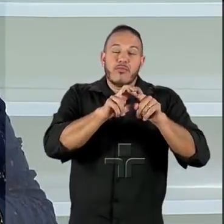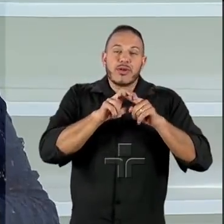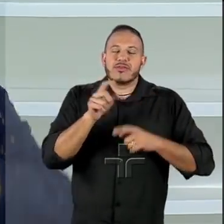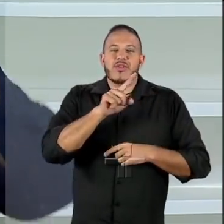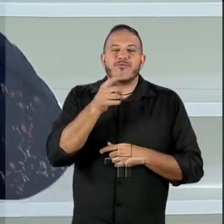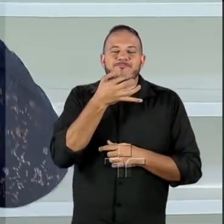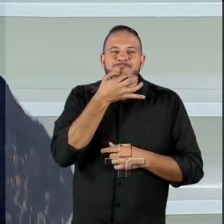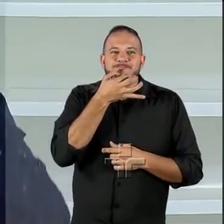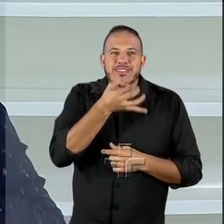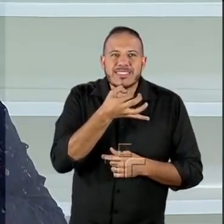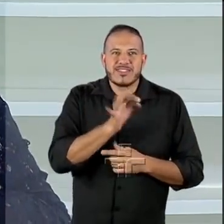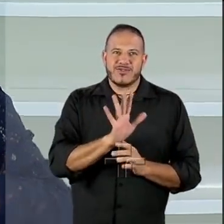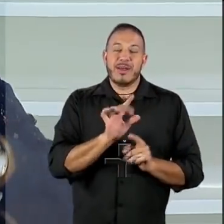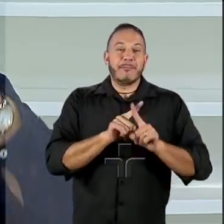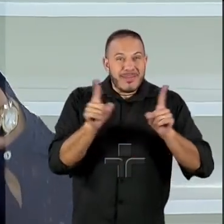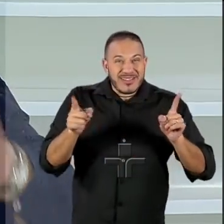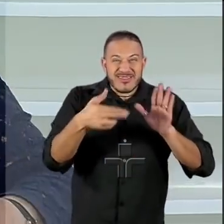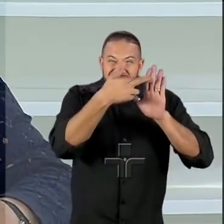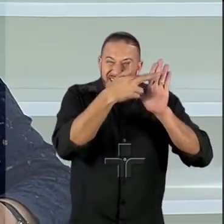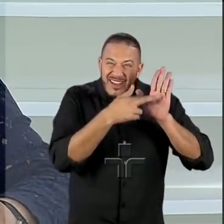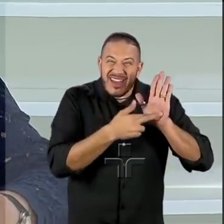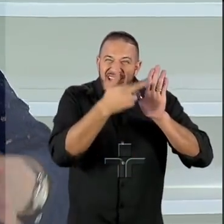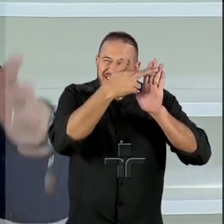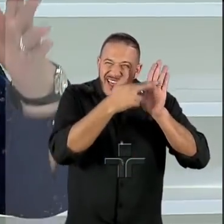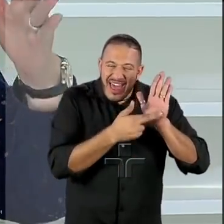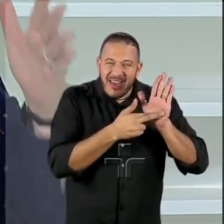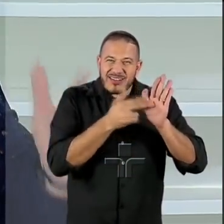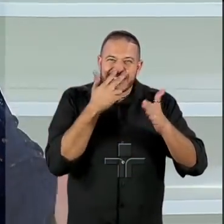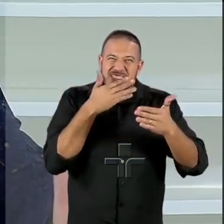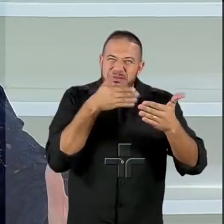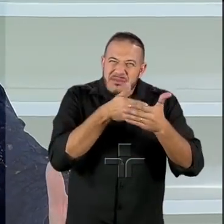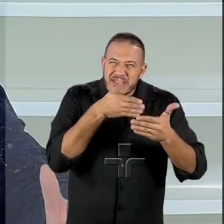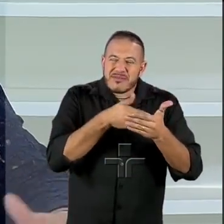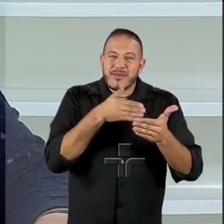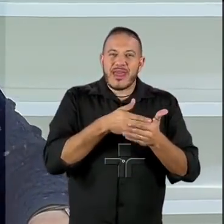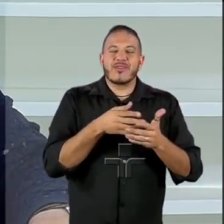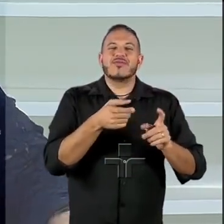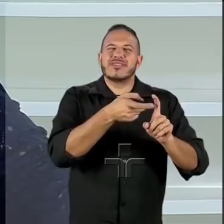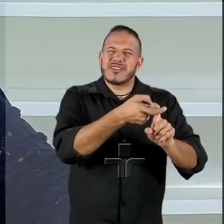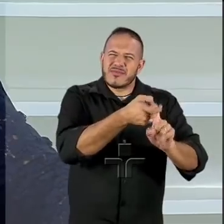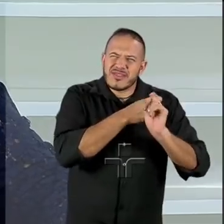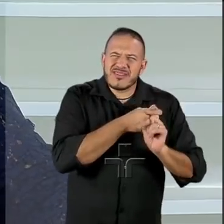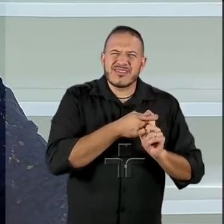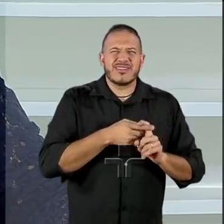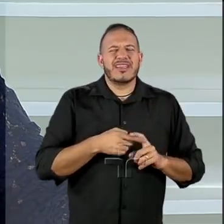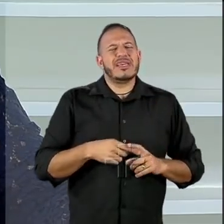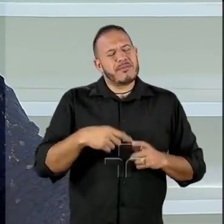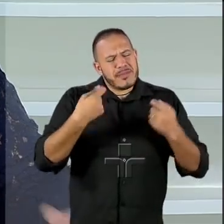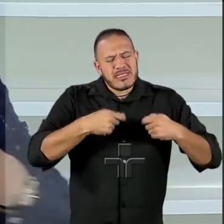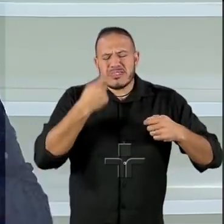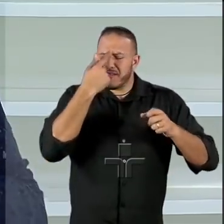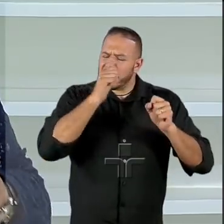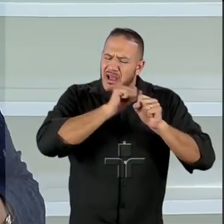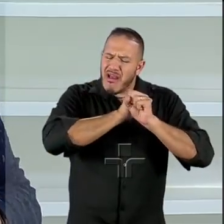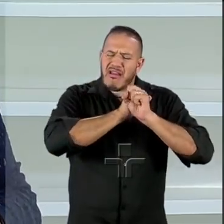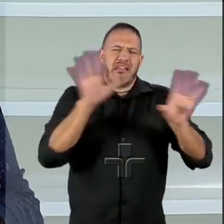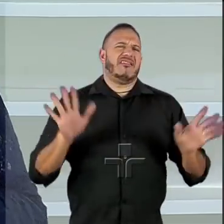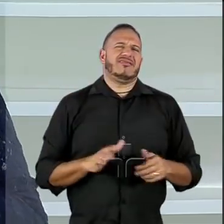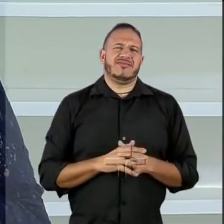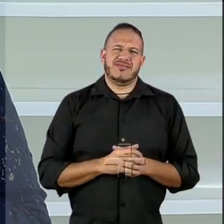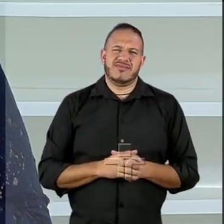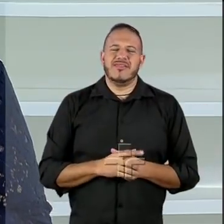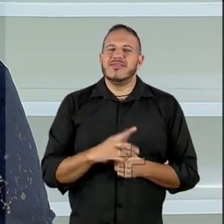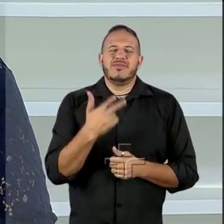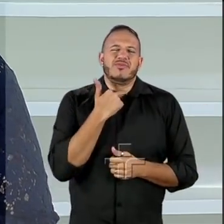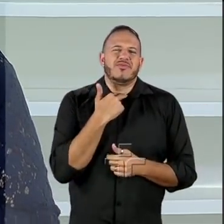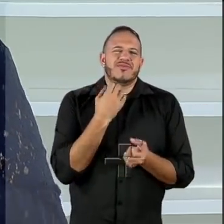cito, mas as regras de impedimento, de suspeição, têm de ficar claras. Não é possível